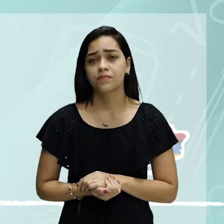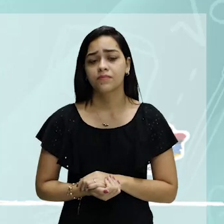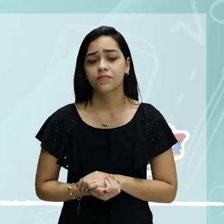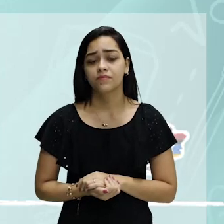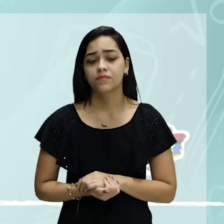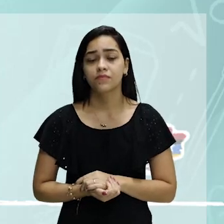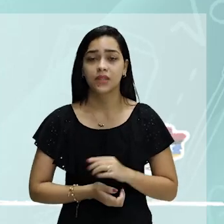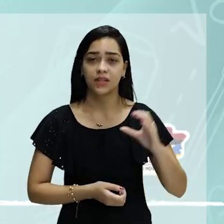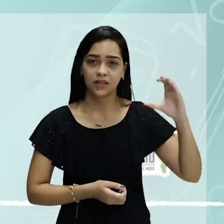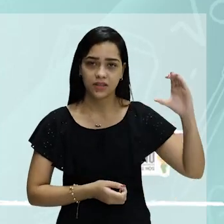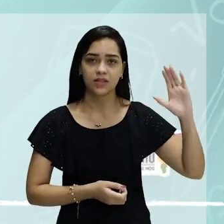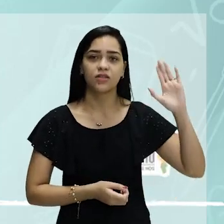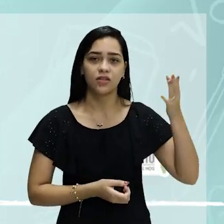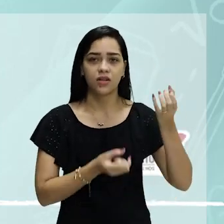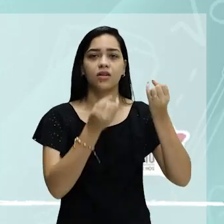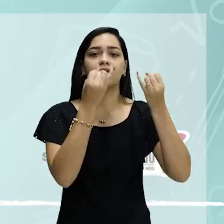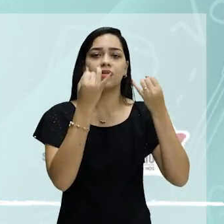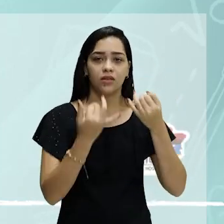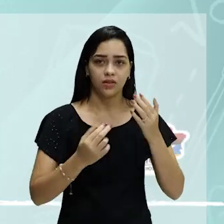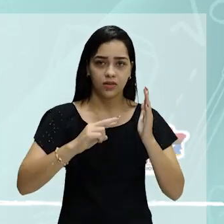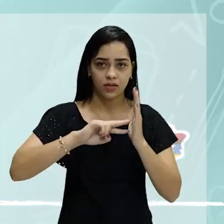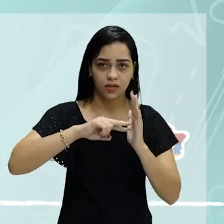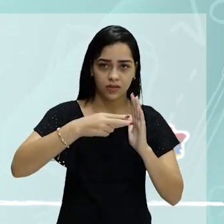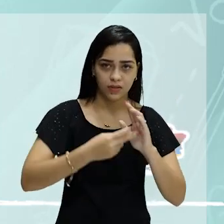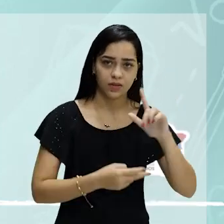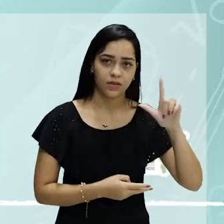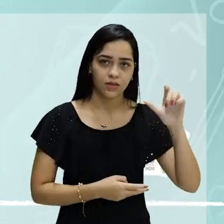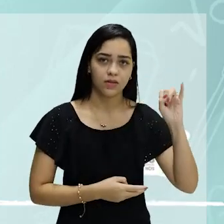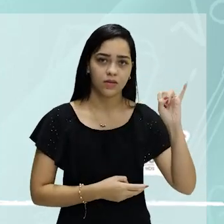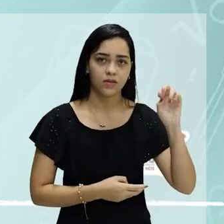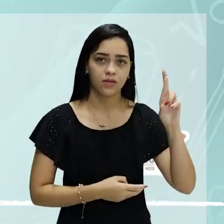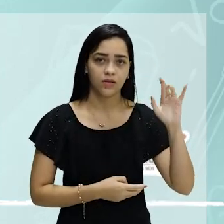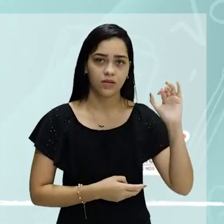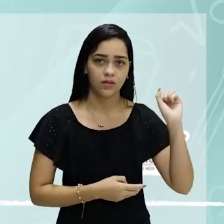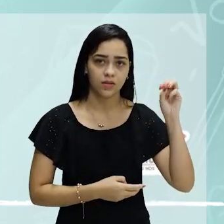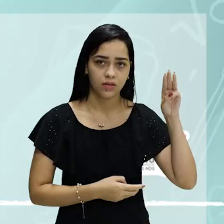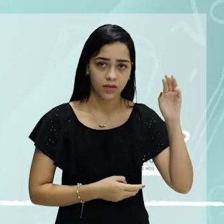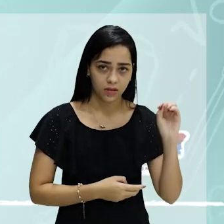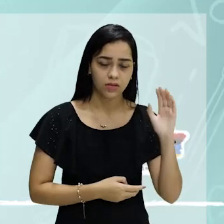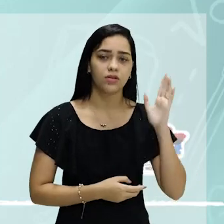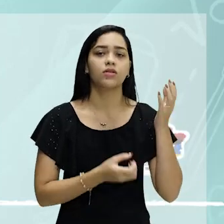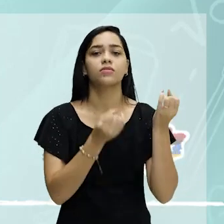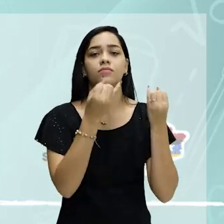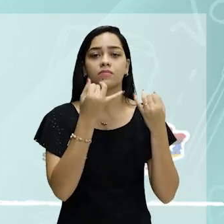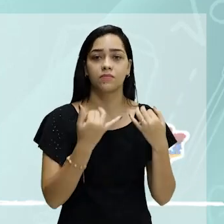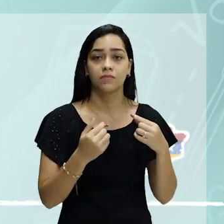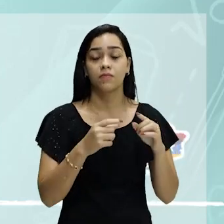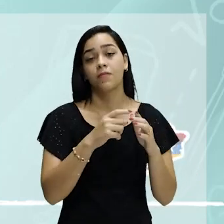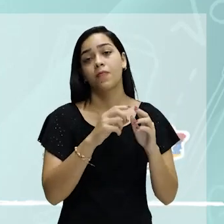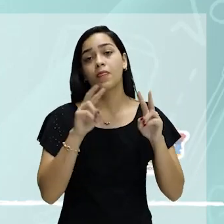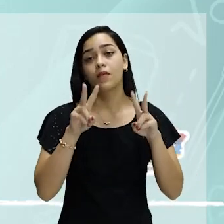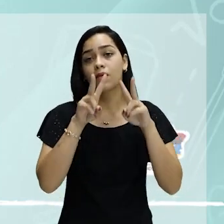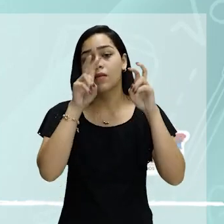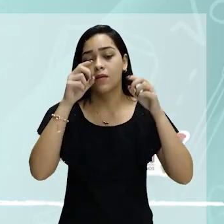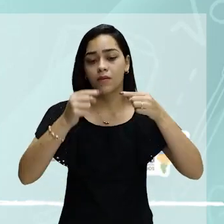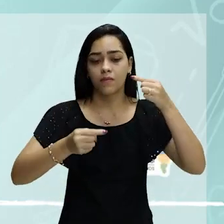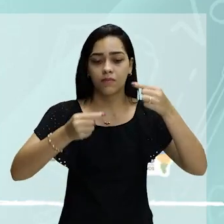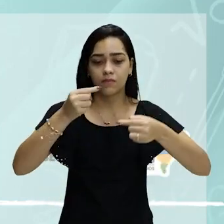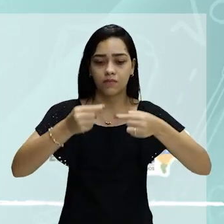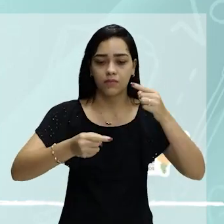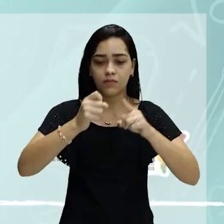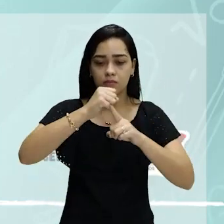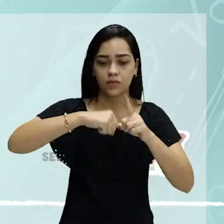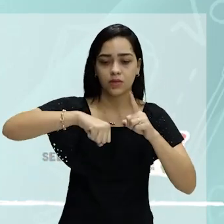Lirismo romântico, acabei de falar de o que é lirismo, o que é gênero lírico, o que é épico, o que é dramático. É um tema político-social exprimindo o